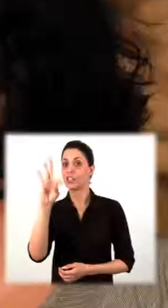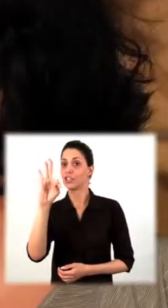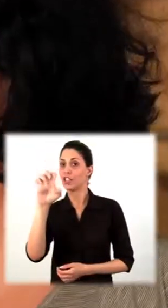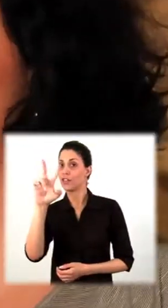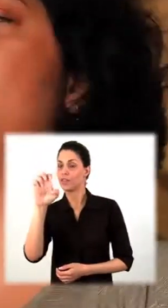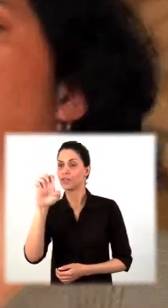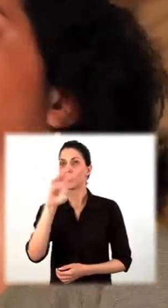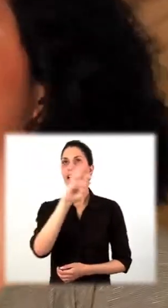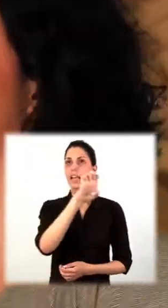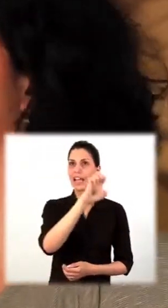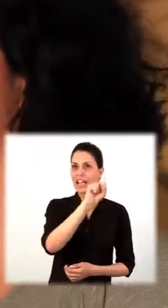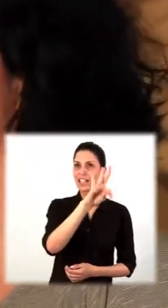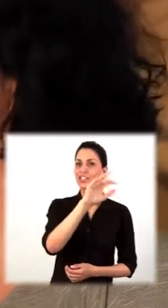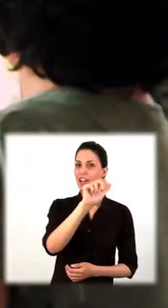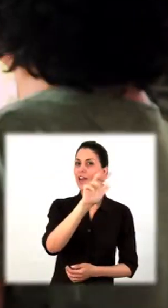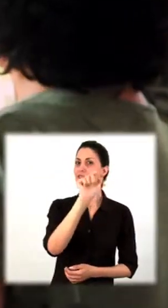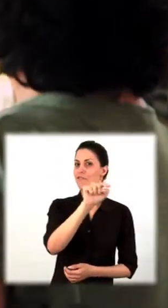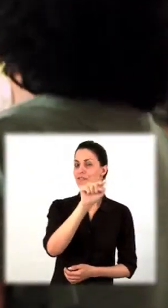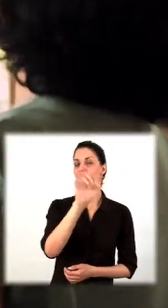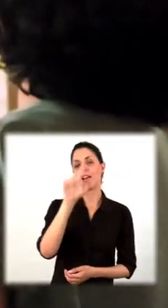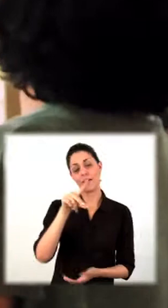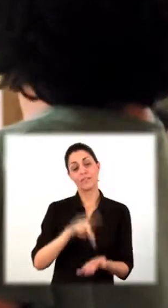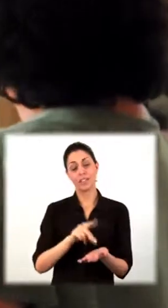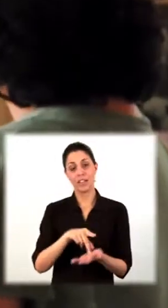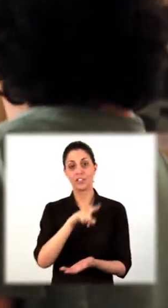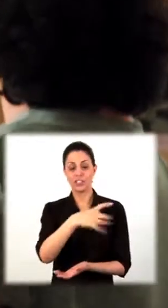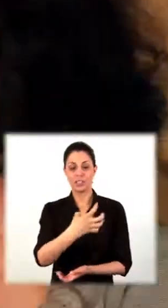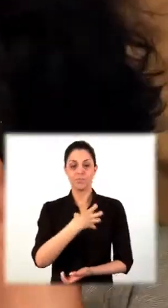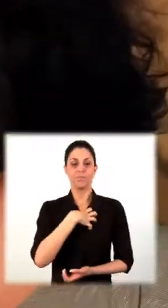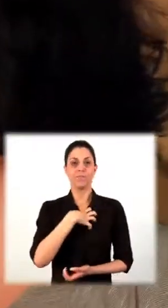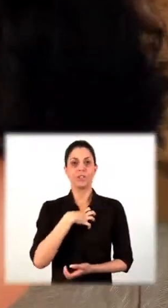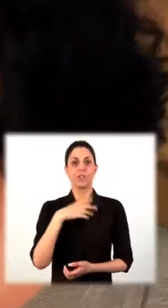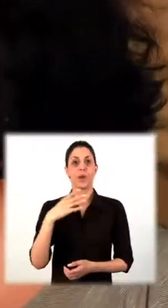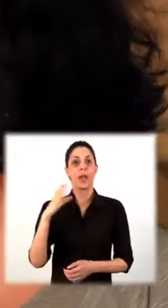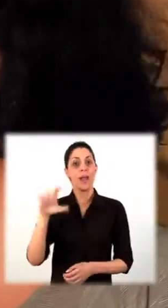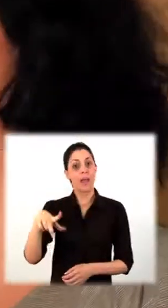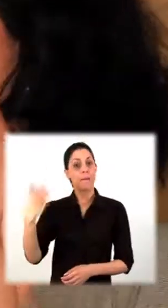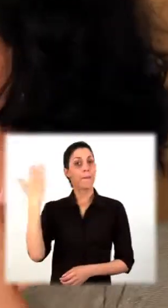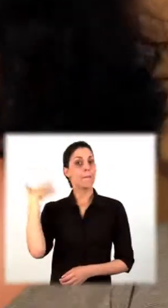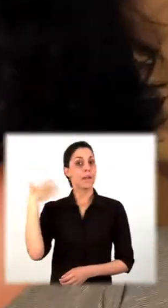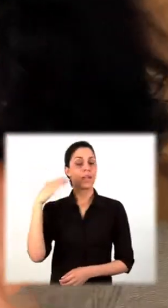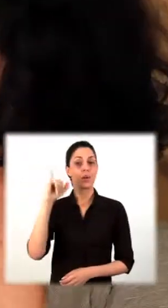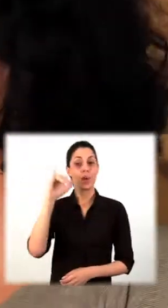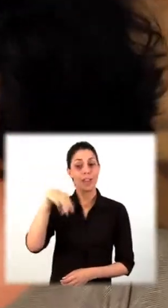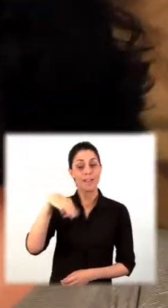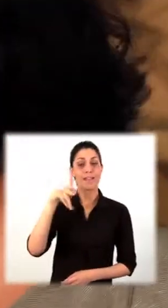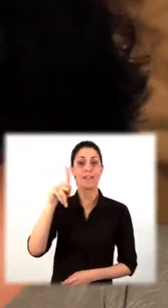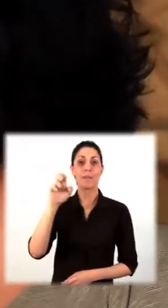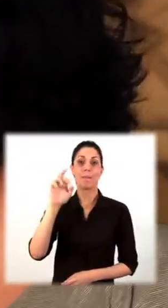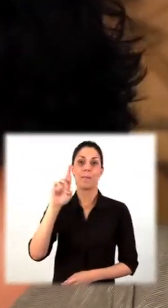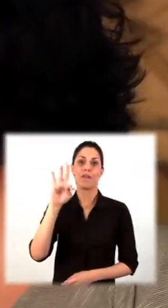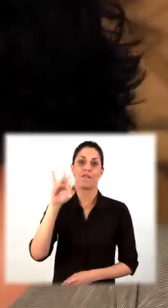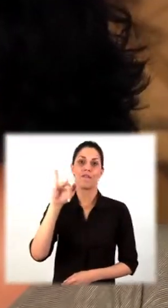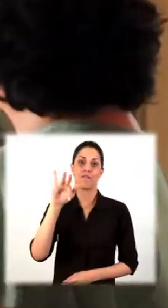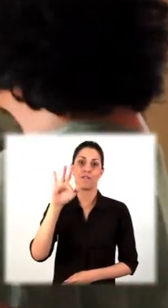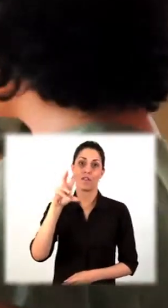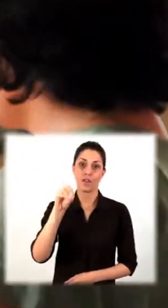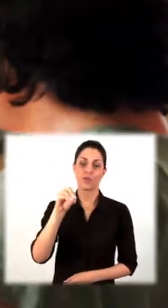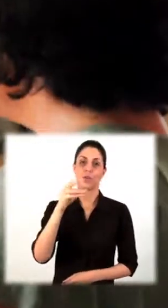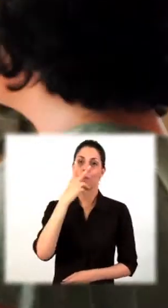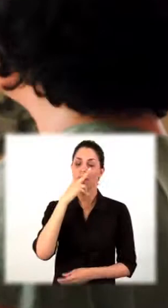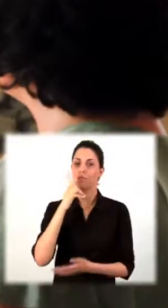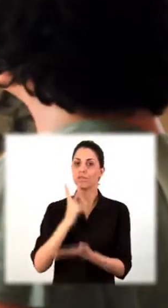estava ou é o esteve? Estava. O estava. Então essa é a ideia que o pretérito imperfeito traz. É